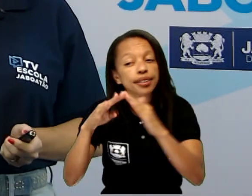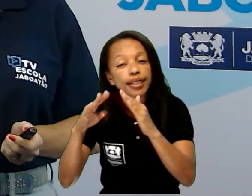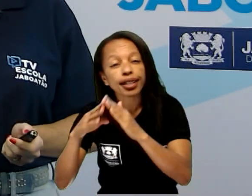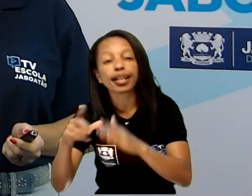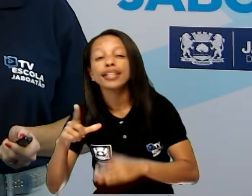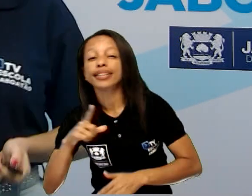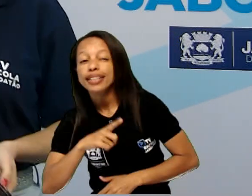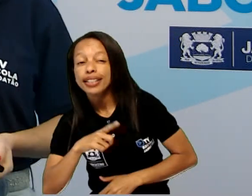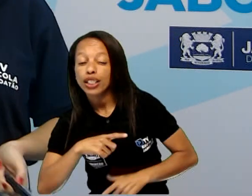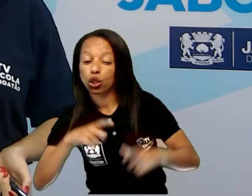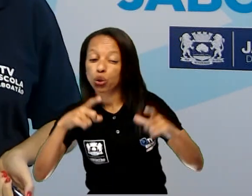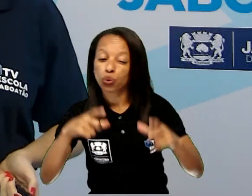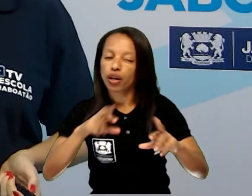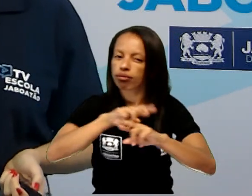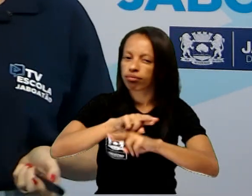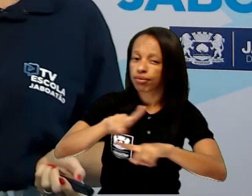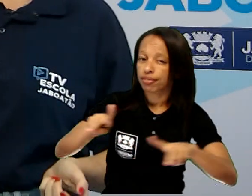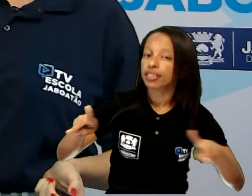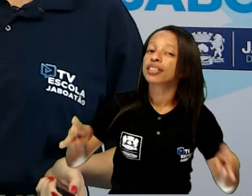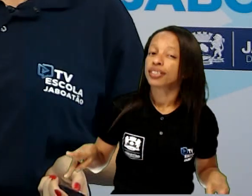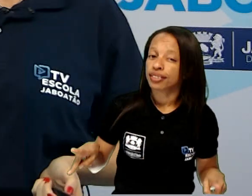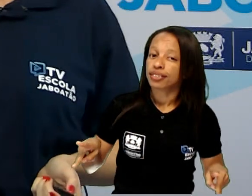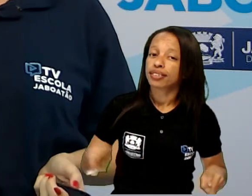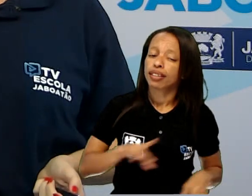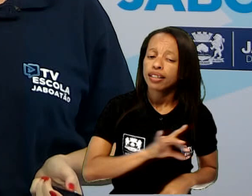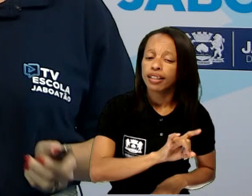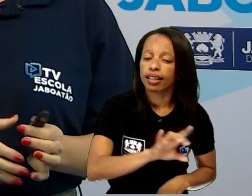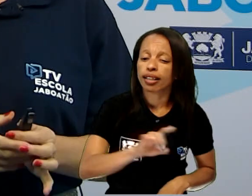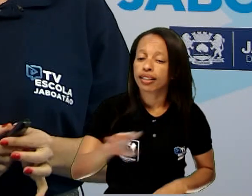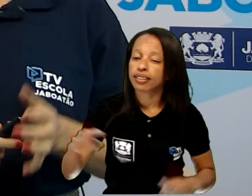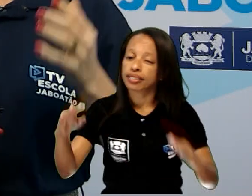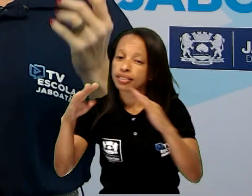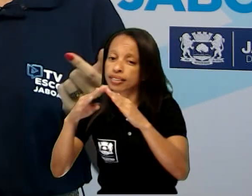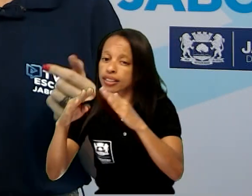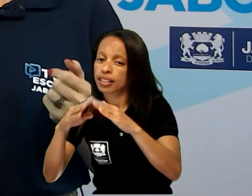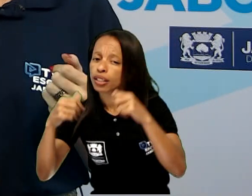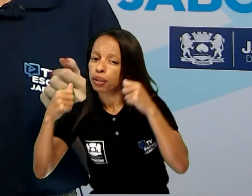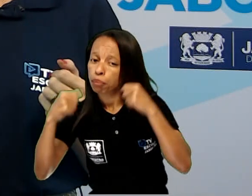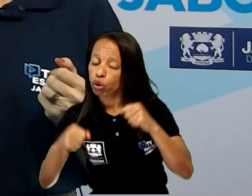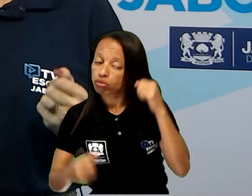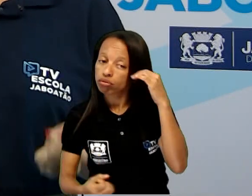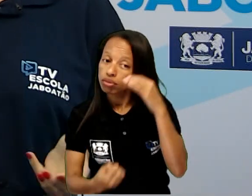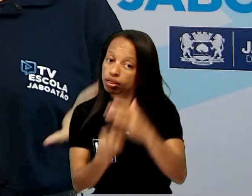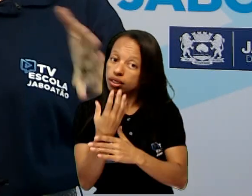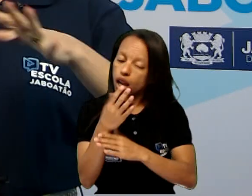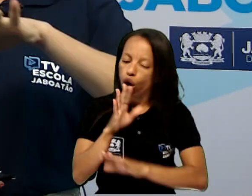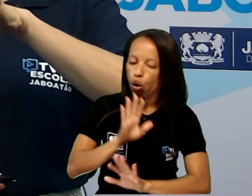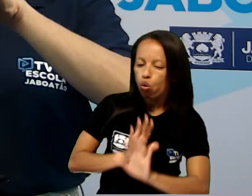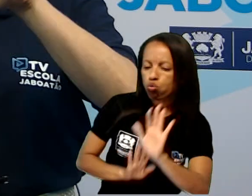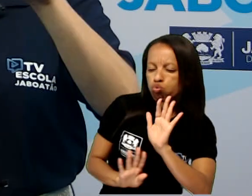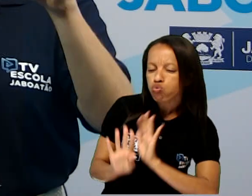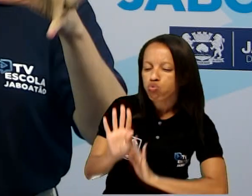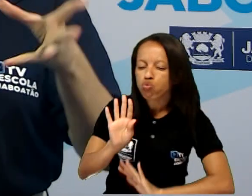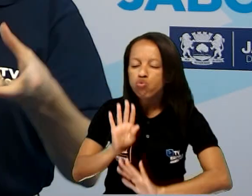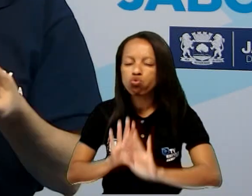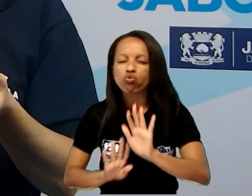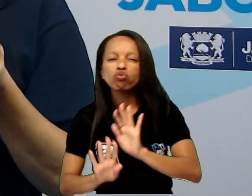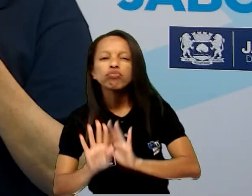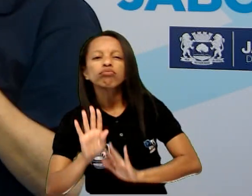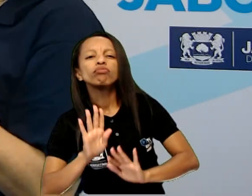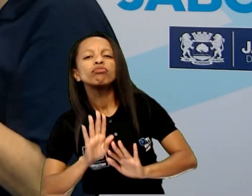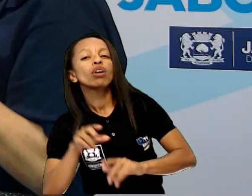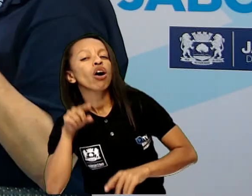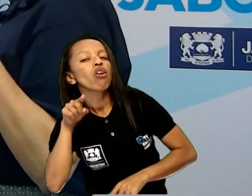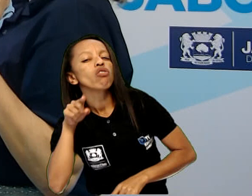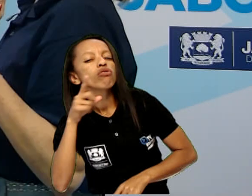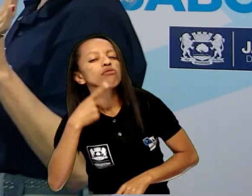cantinho diferente. Cada casa a gente pode criar uma prevenção de acidente. Então você vai observar,